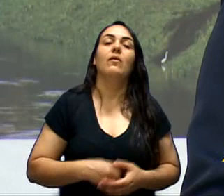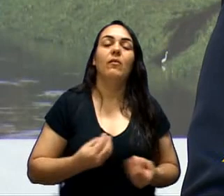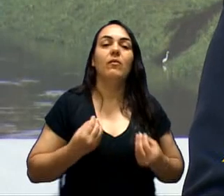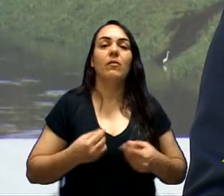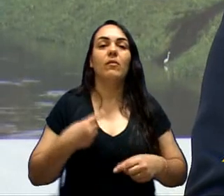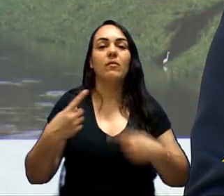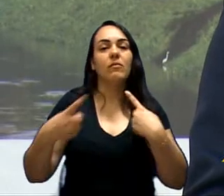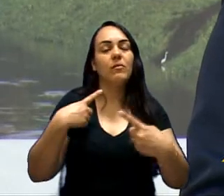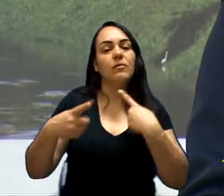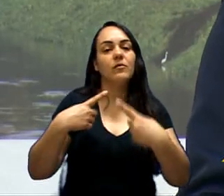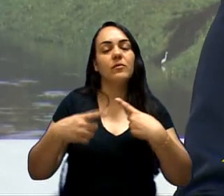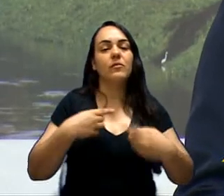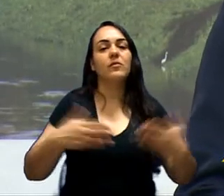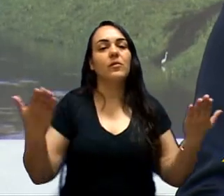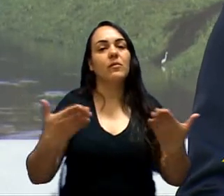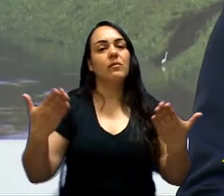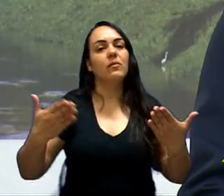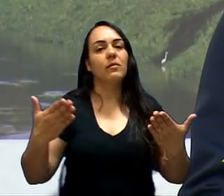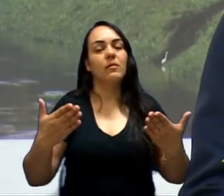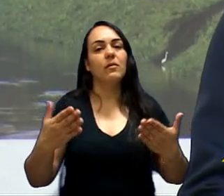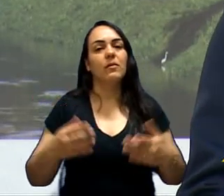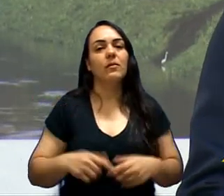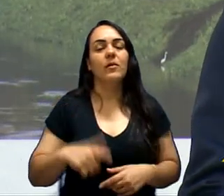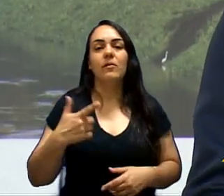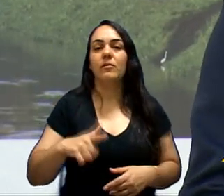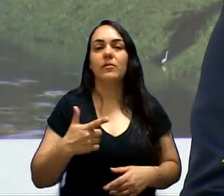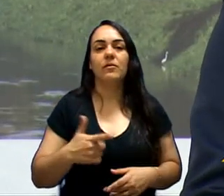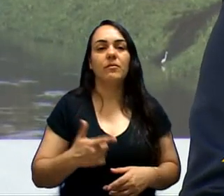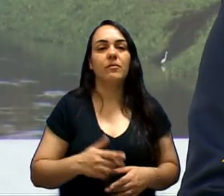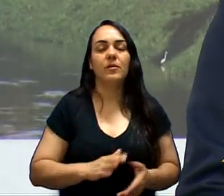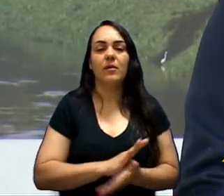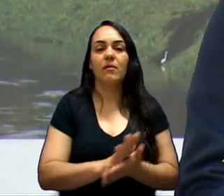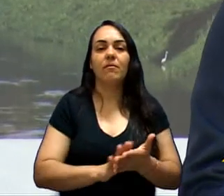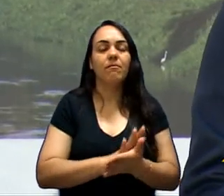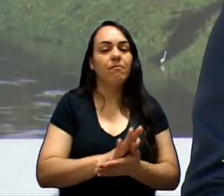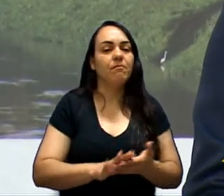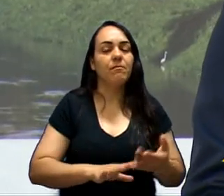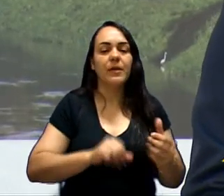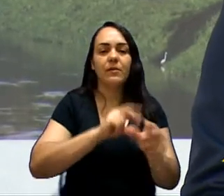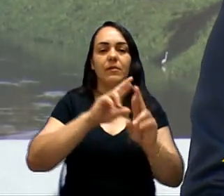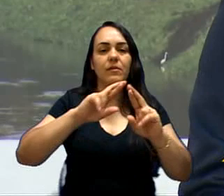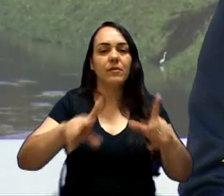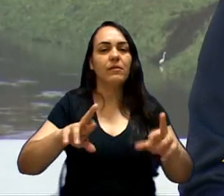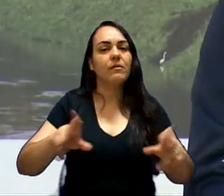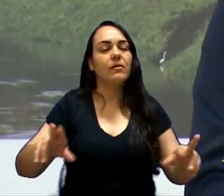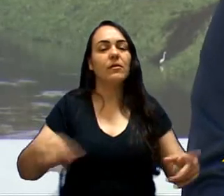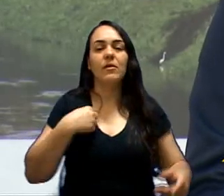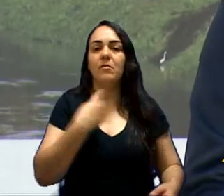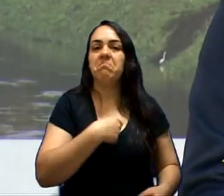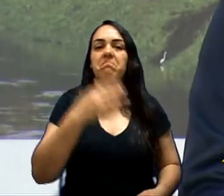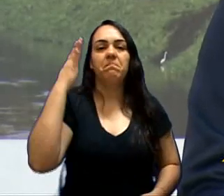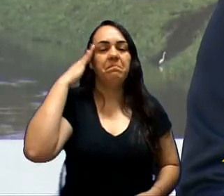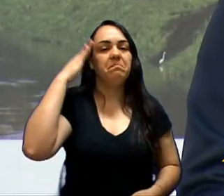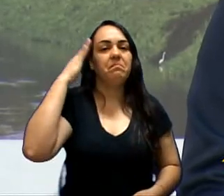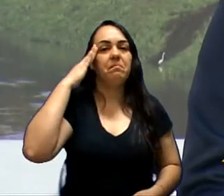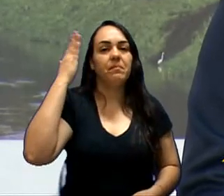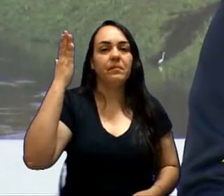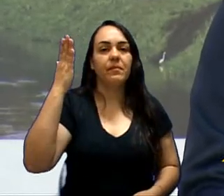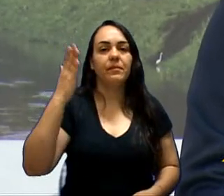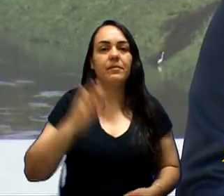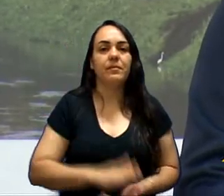aqui hoje. Tá? Então, por não ser a mesma matéria, a gente não entende que não é...